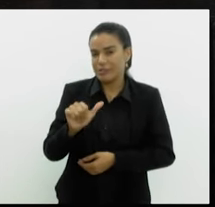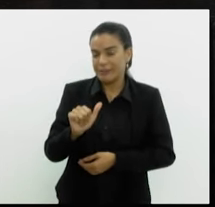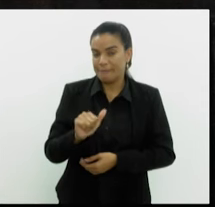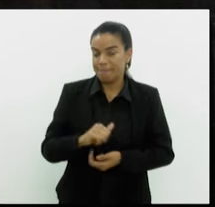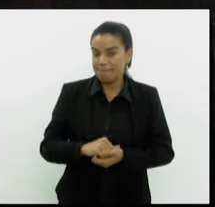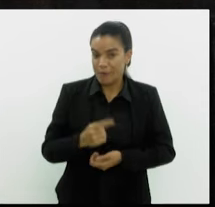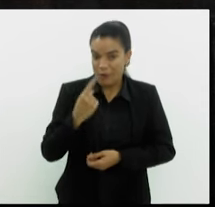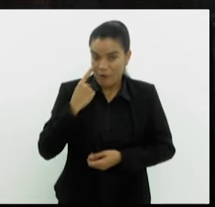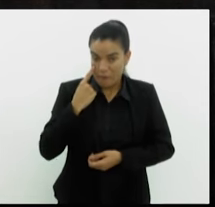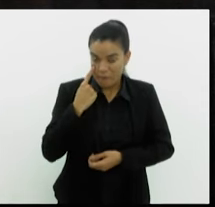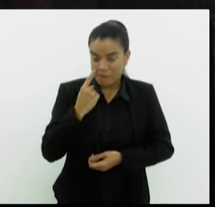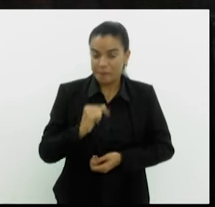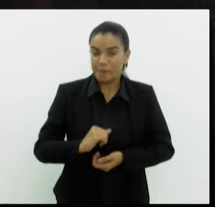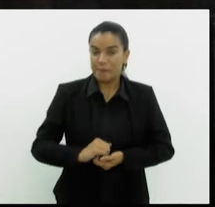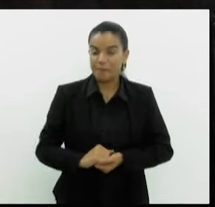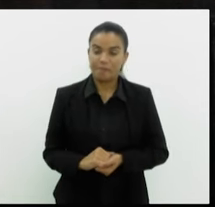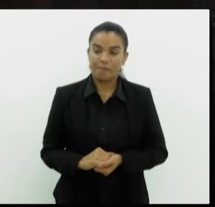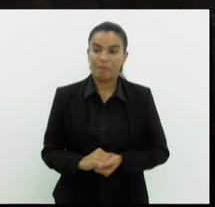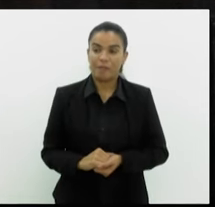veja só,